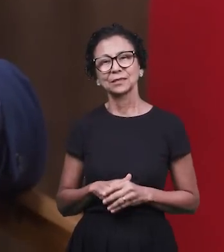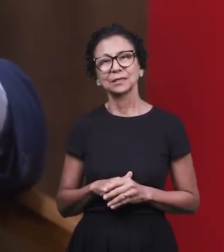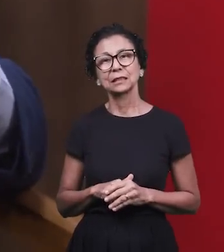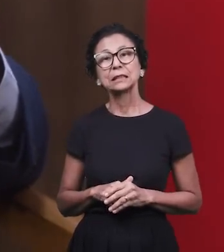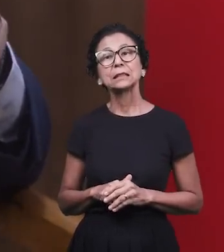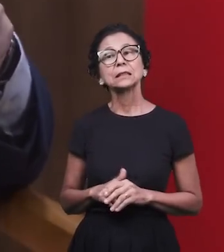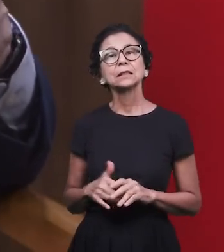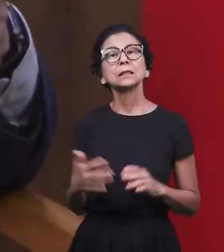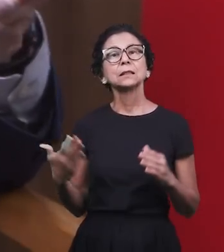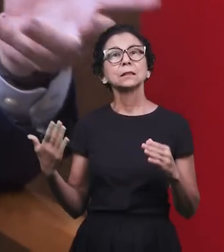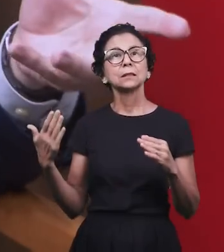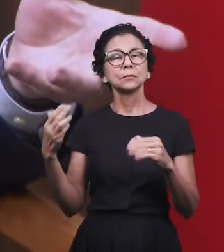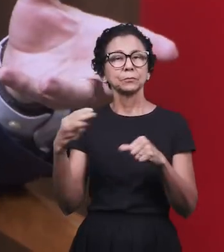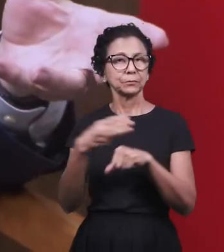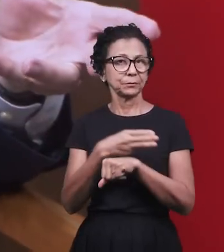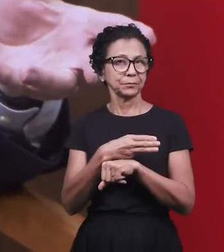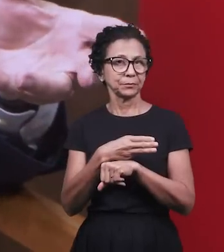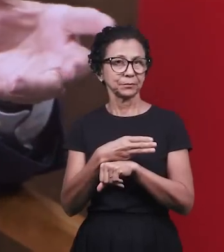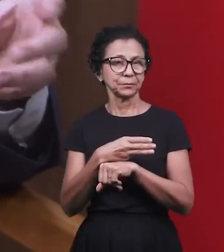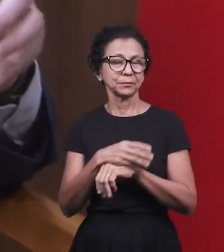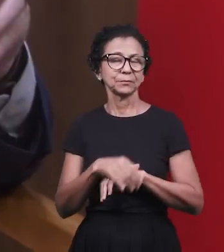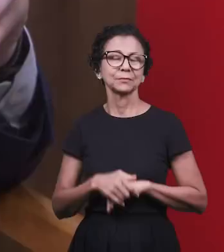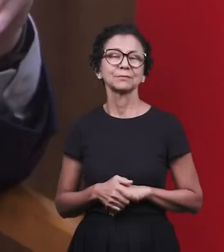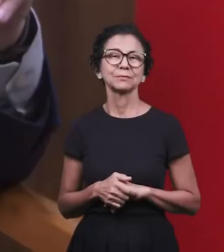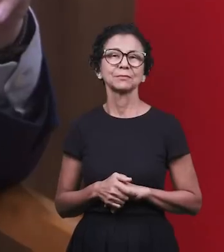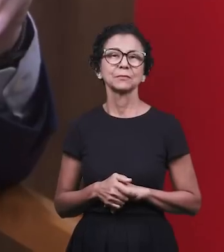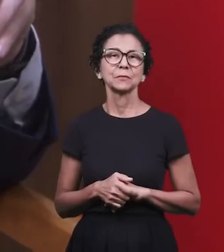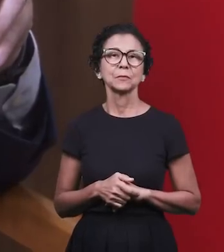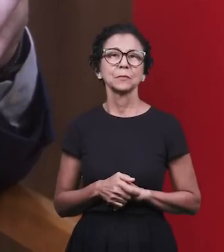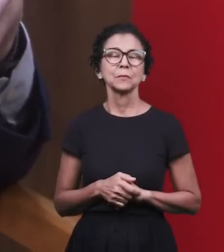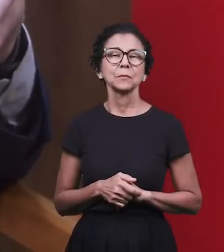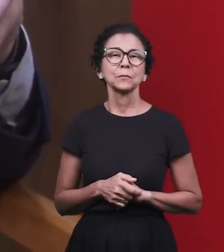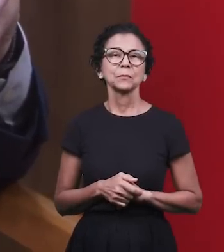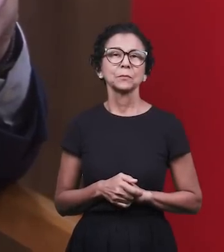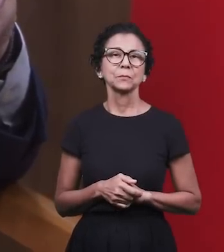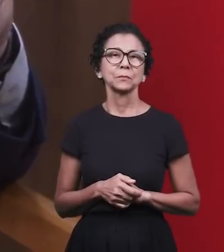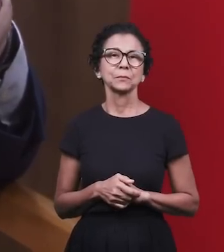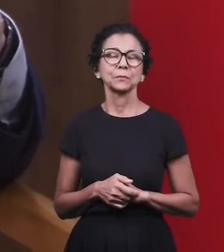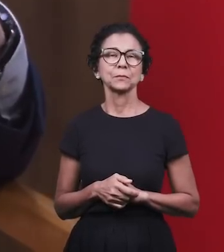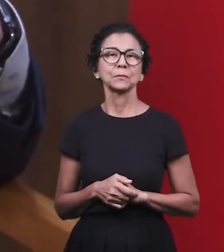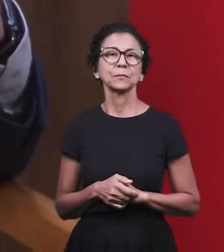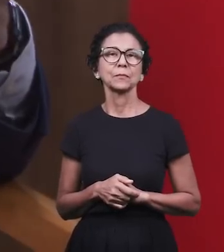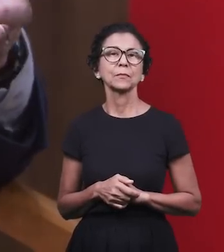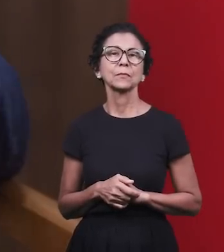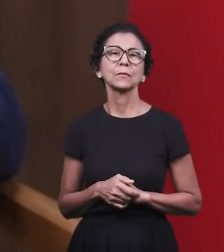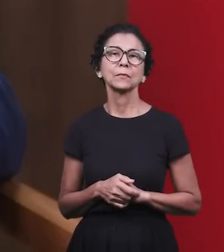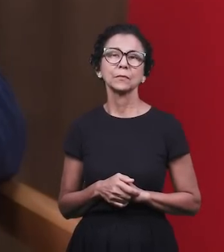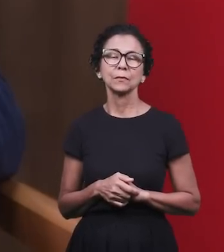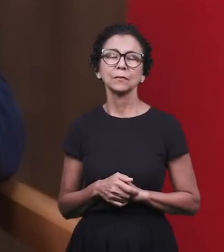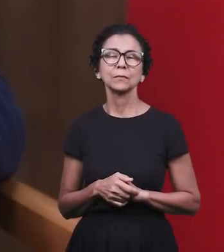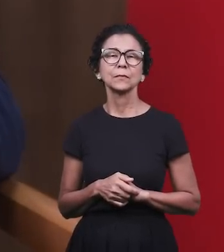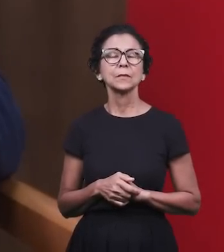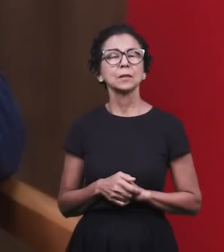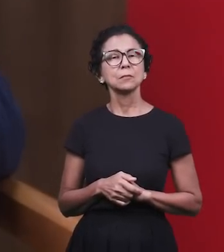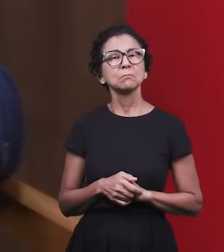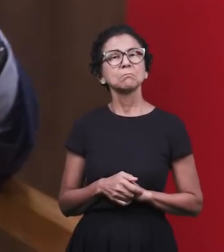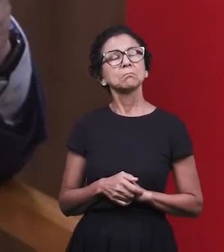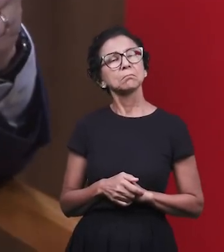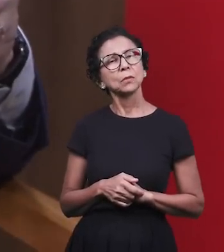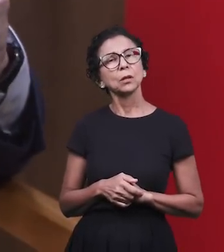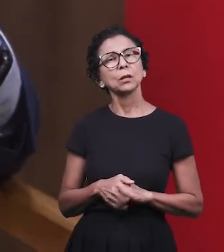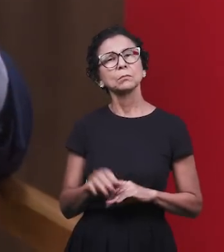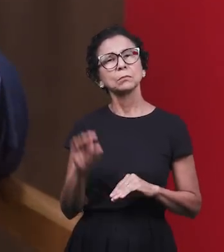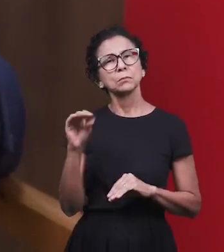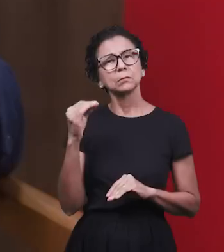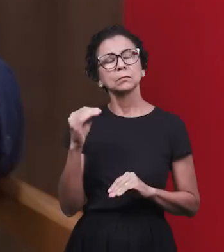direcionado para um número do WhatsApp. Quando você for direcionado, pode nos enviar uma mensagem